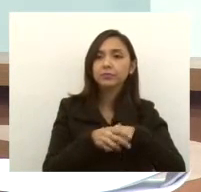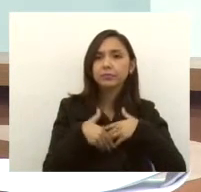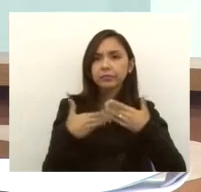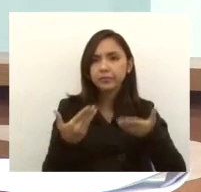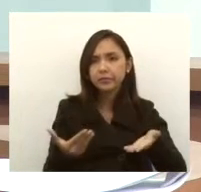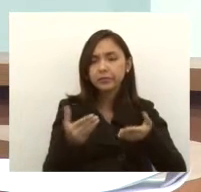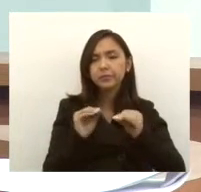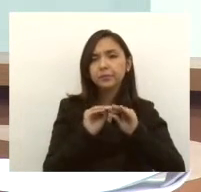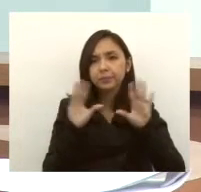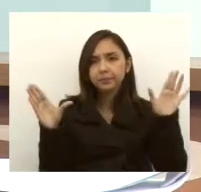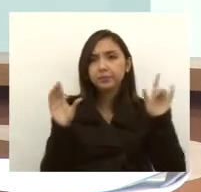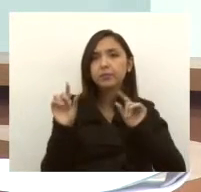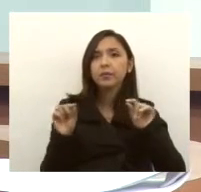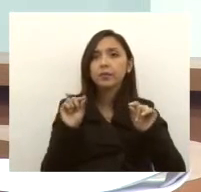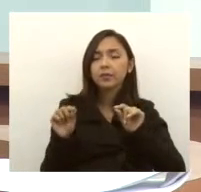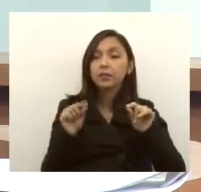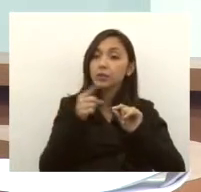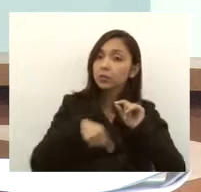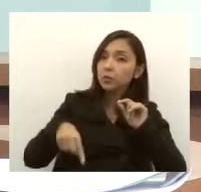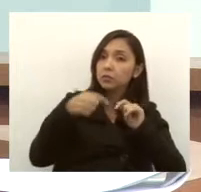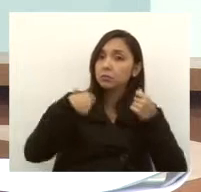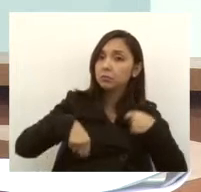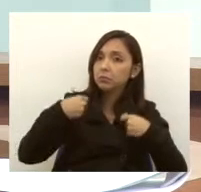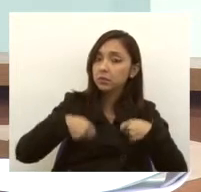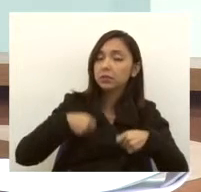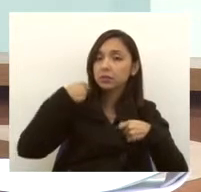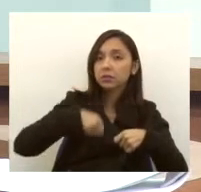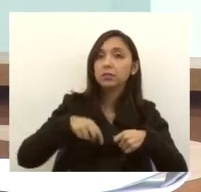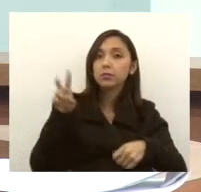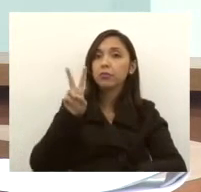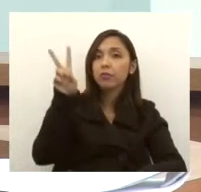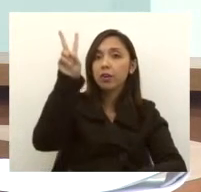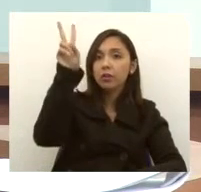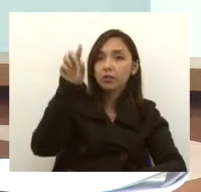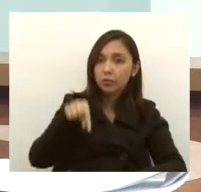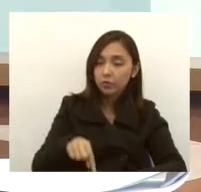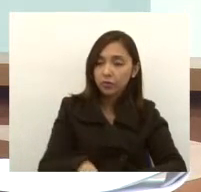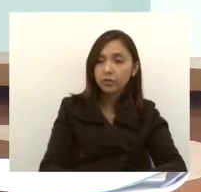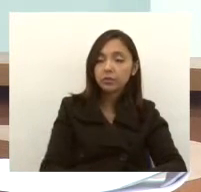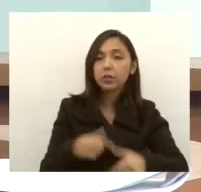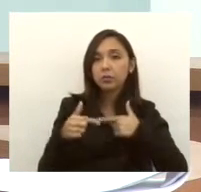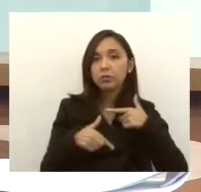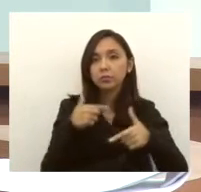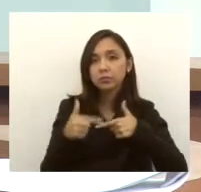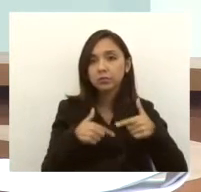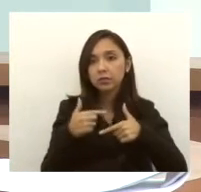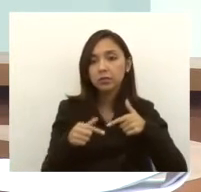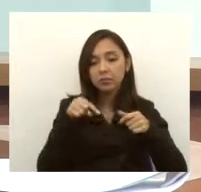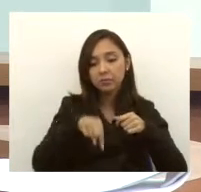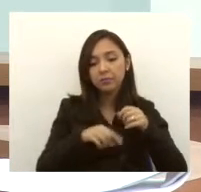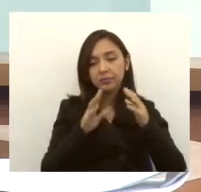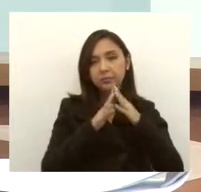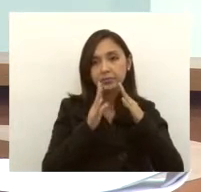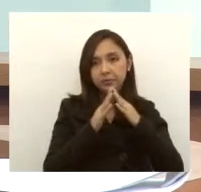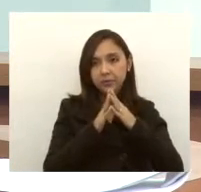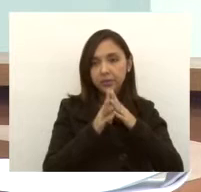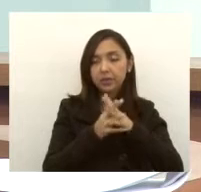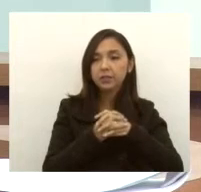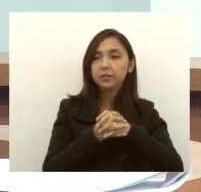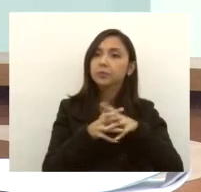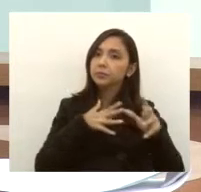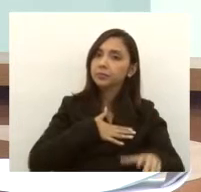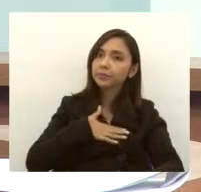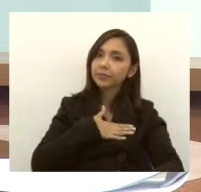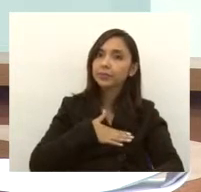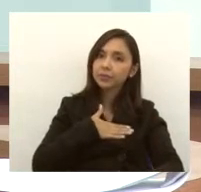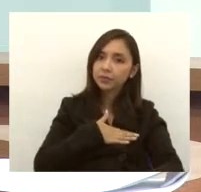é claro, nós precisamos aqui valorizar, entendeu, o trabalho desta casa. Eu